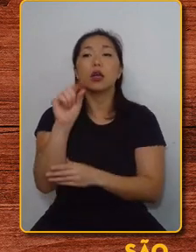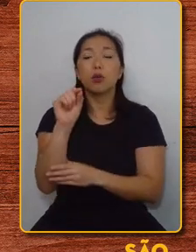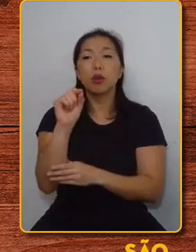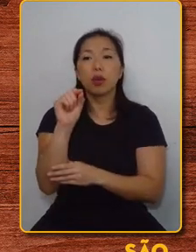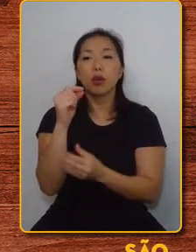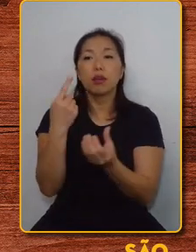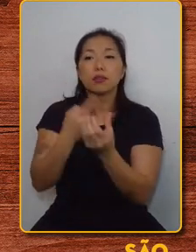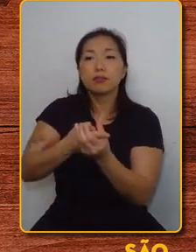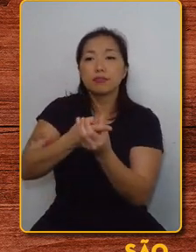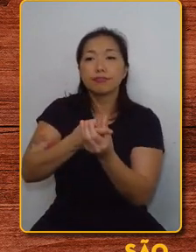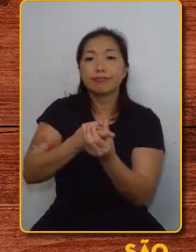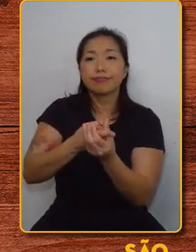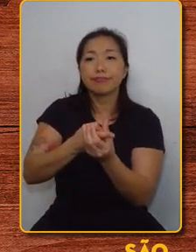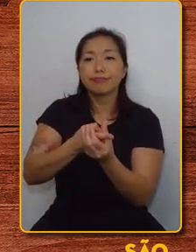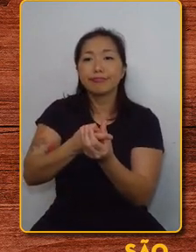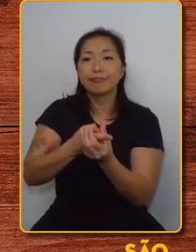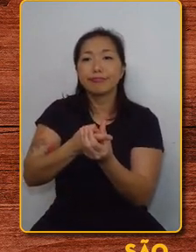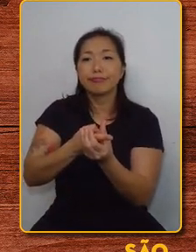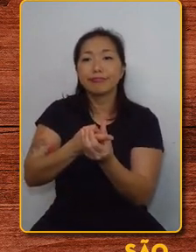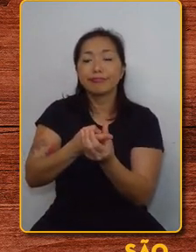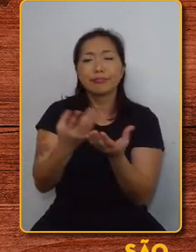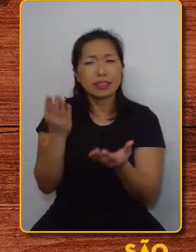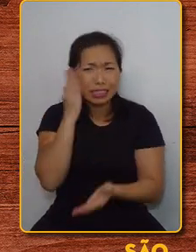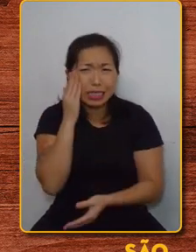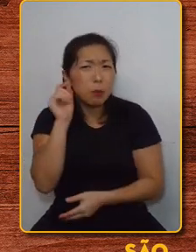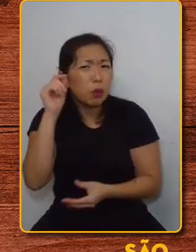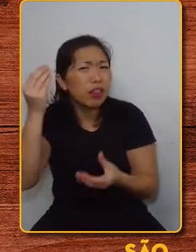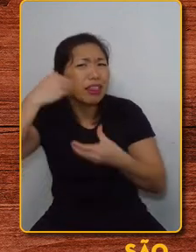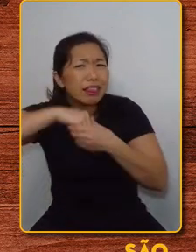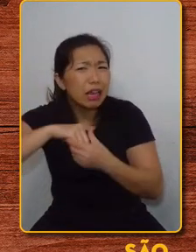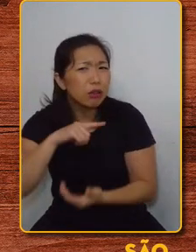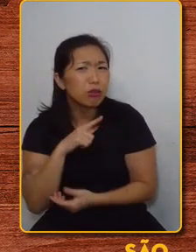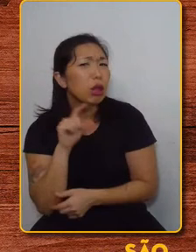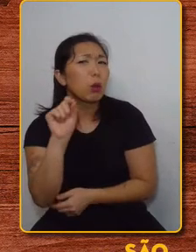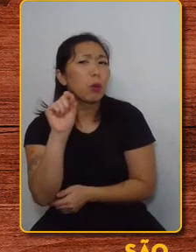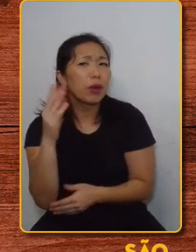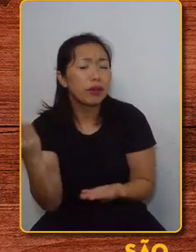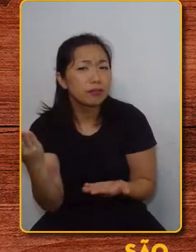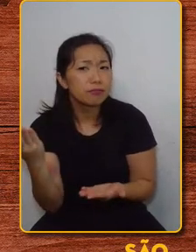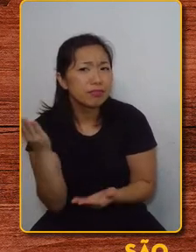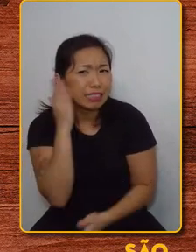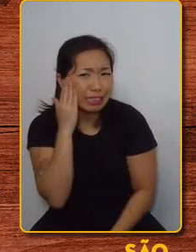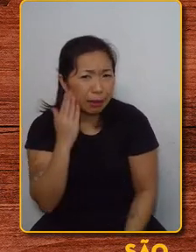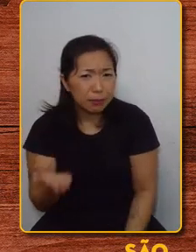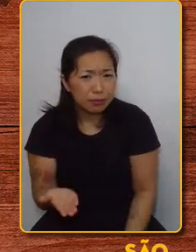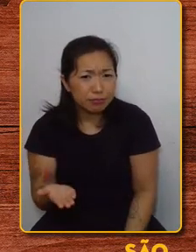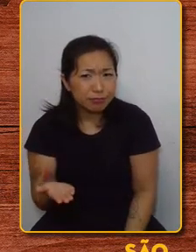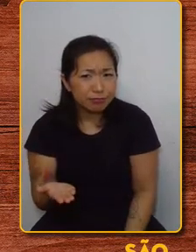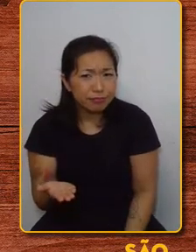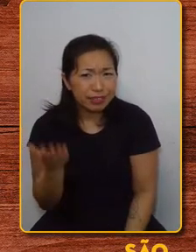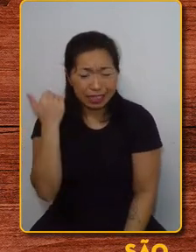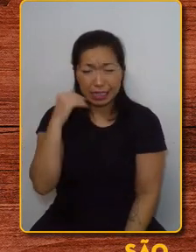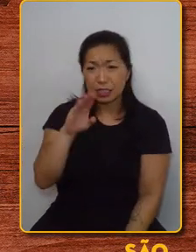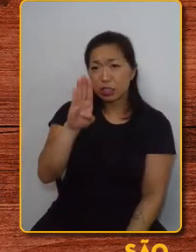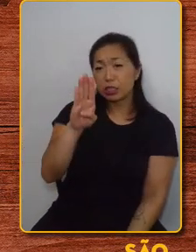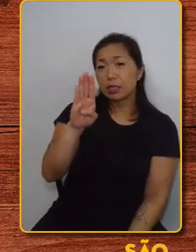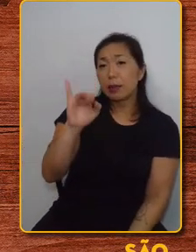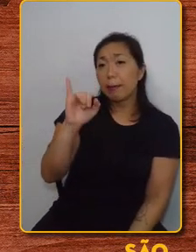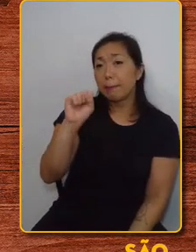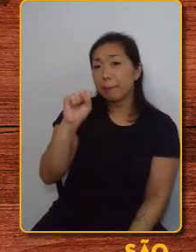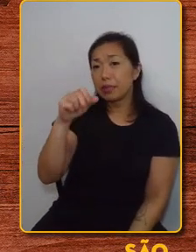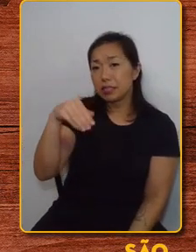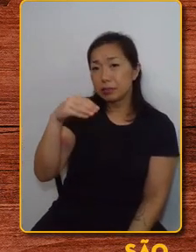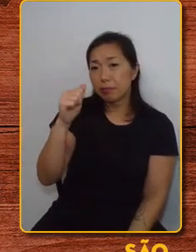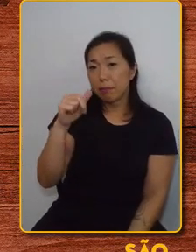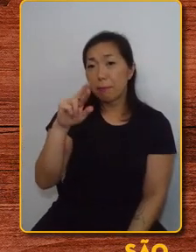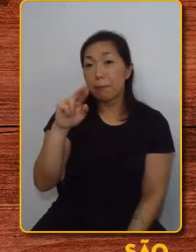Alguém sabe como é que, o que tem numa salsicha? O Bismarck já, em 1914, dizia: se o povo